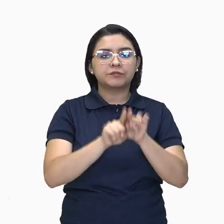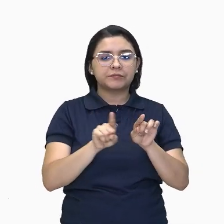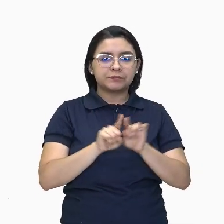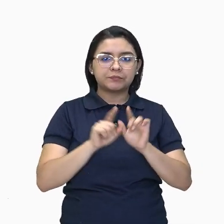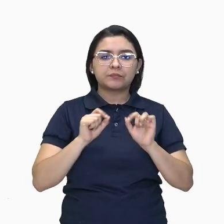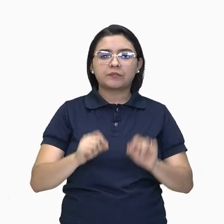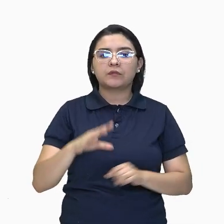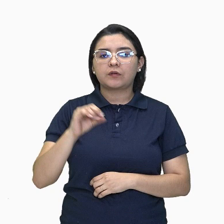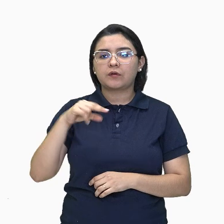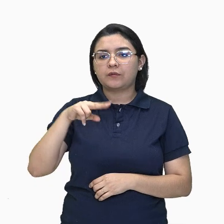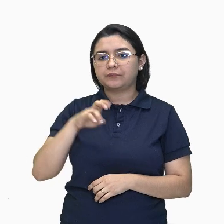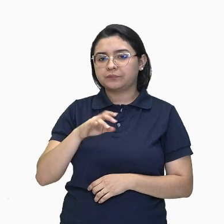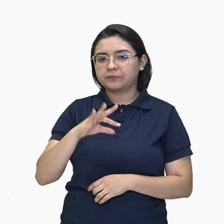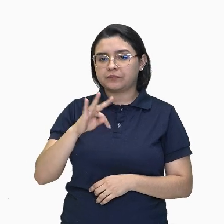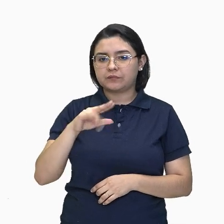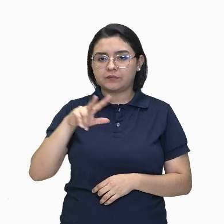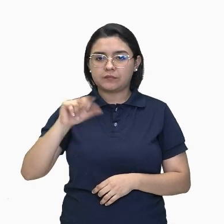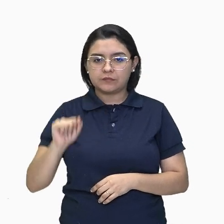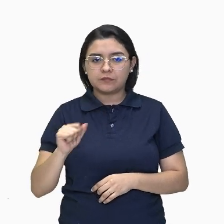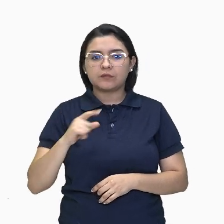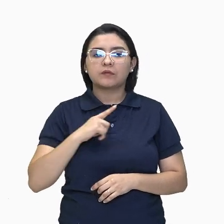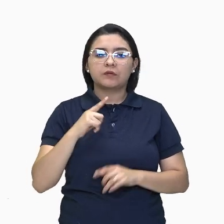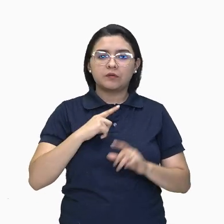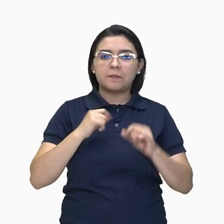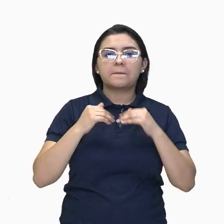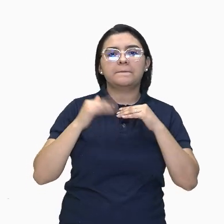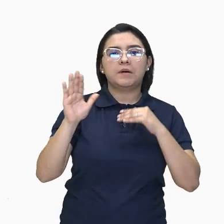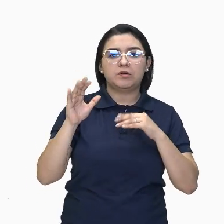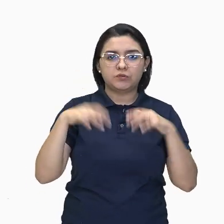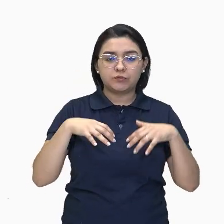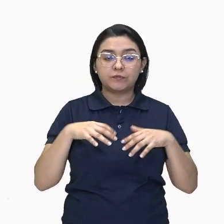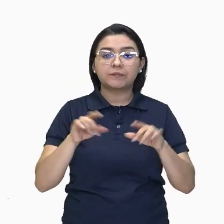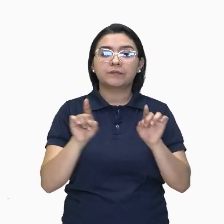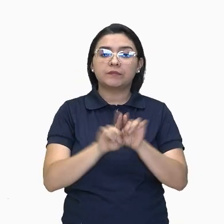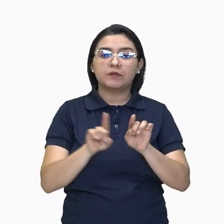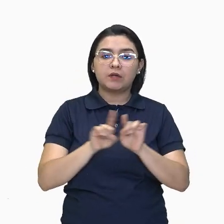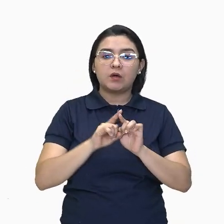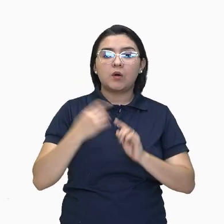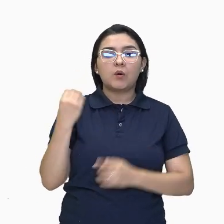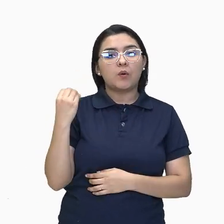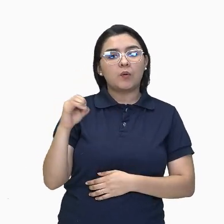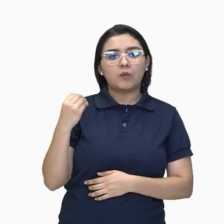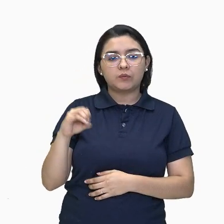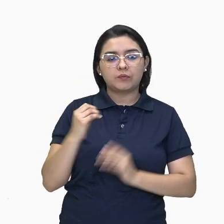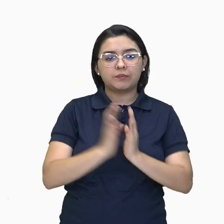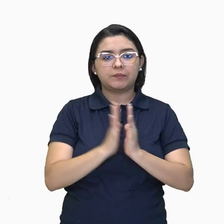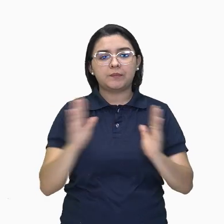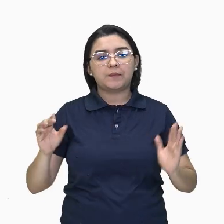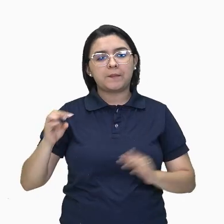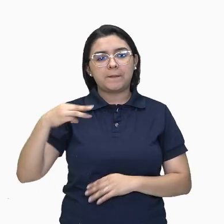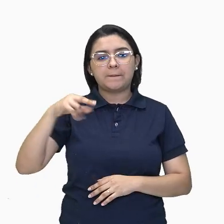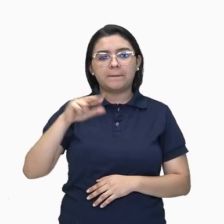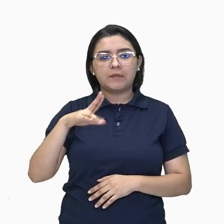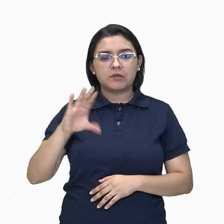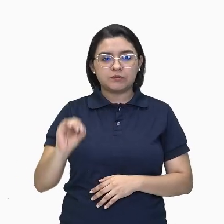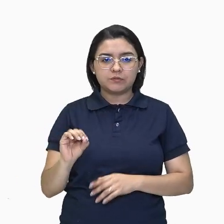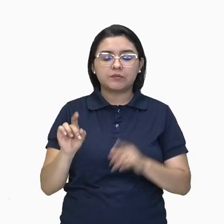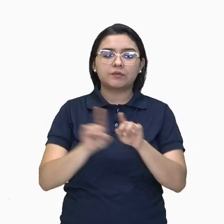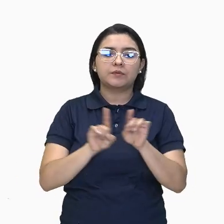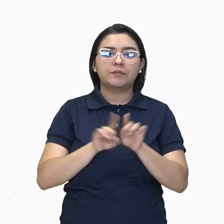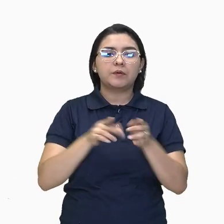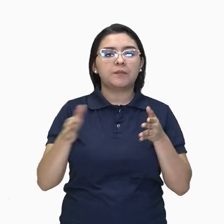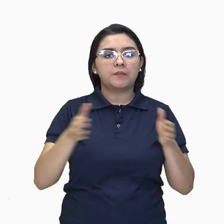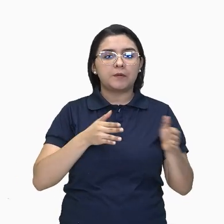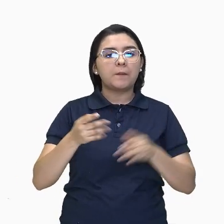né, com a maior quantidade de chuvas, outubro a março, e o período de